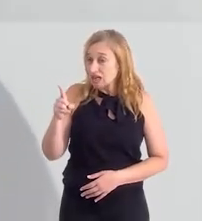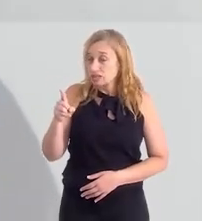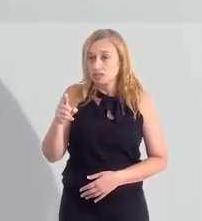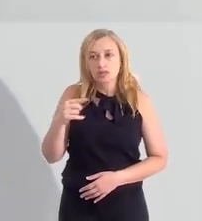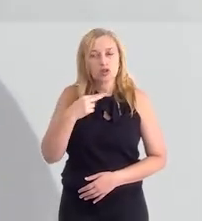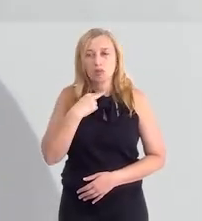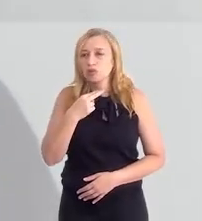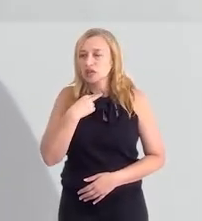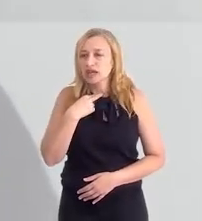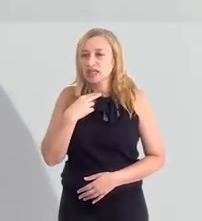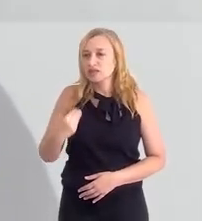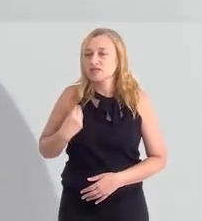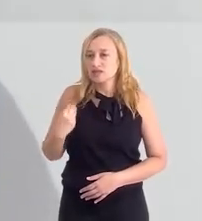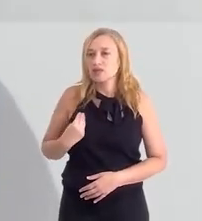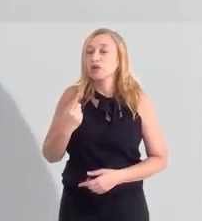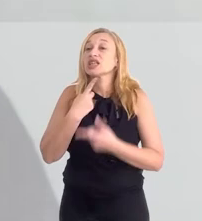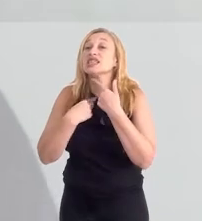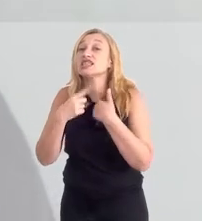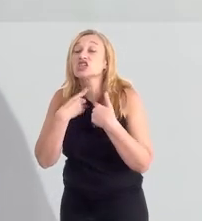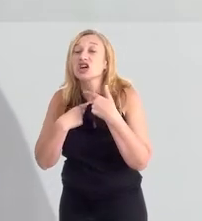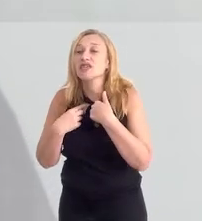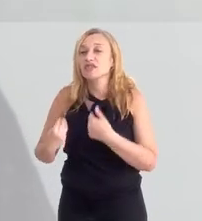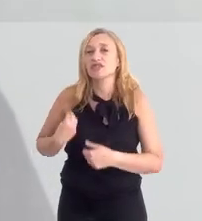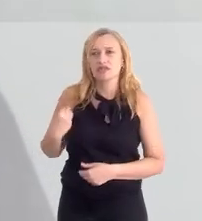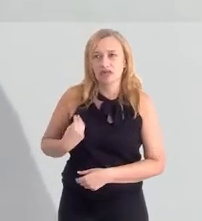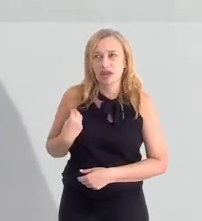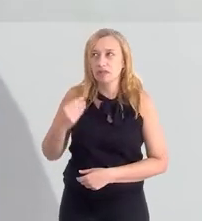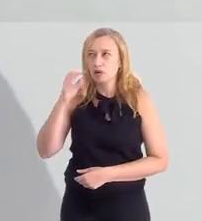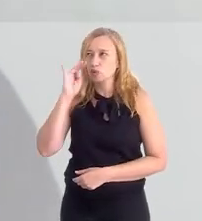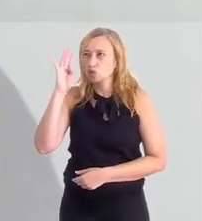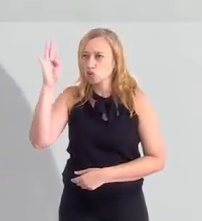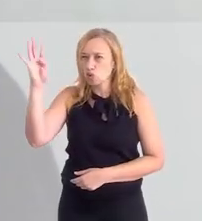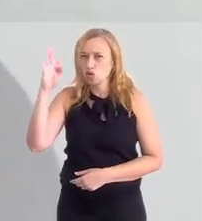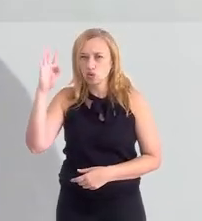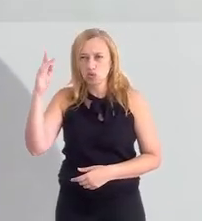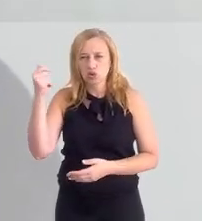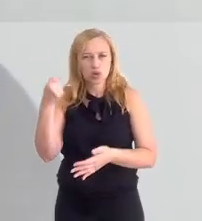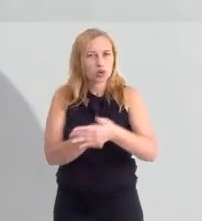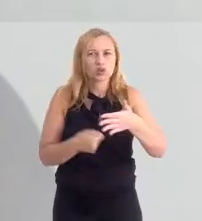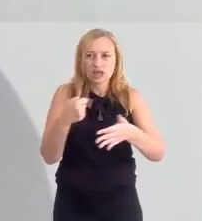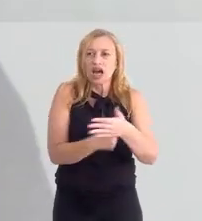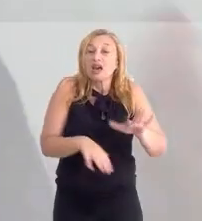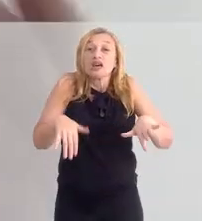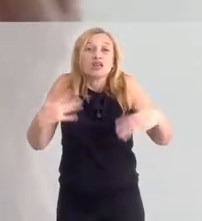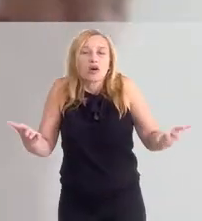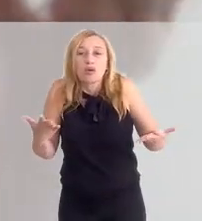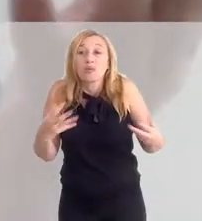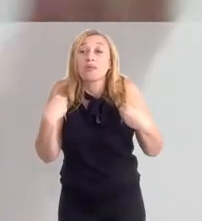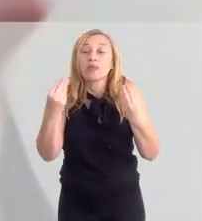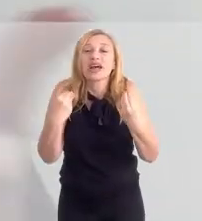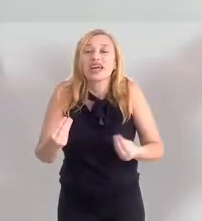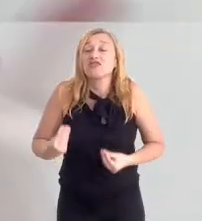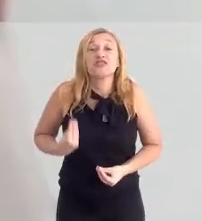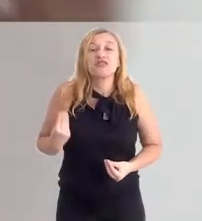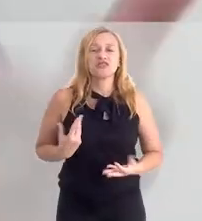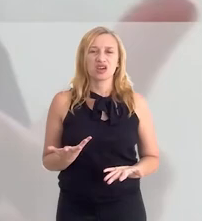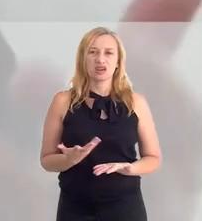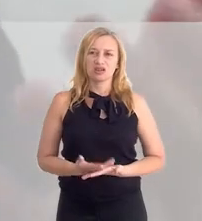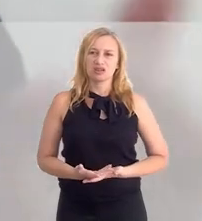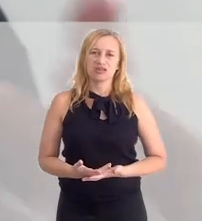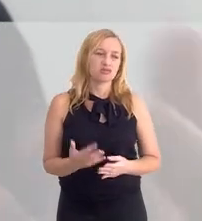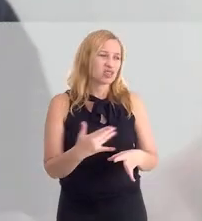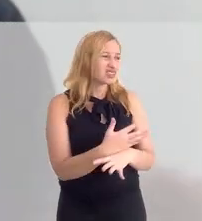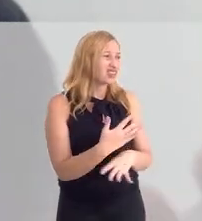Se ela não pudesse viver a vida que ela desejava, se ela não pudesse lutar pelos seus sonhos, então, para que viver de maneira